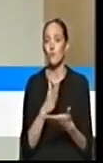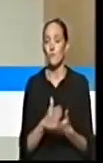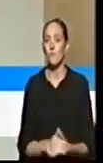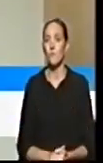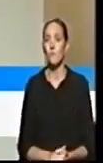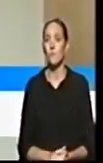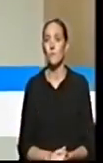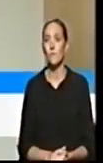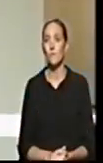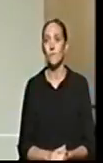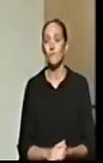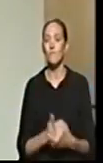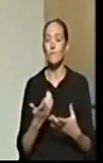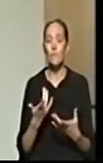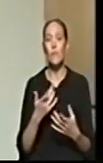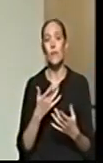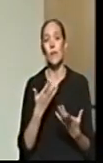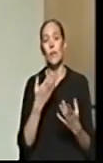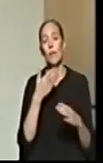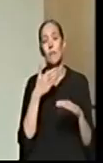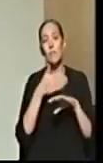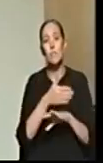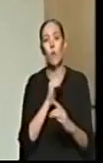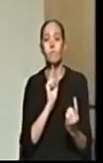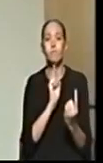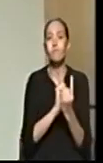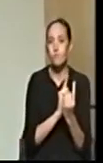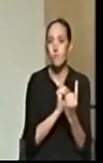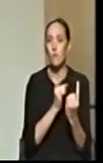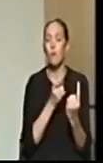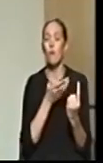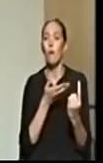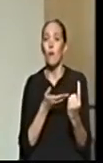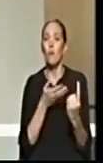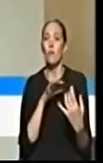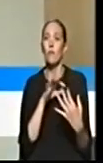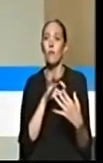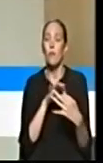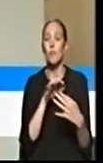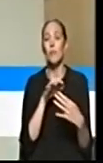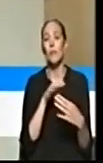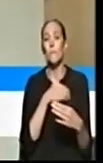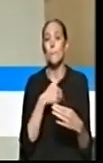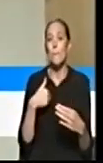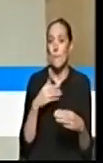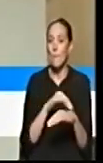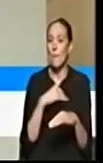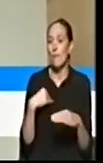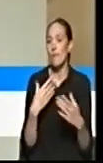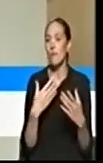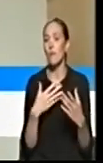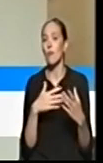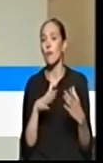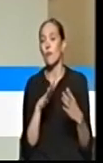muito ligada à intervenção individual, às vezes até uma imagem apenas associada à intervenção individual clínica, para uma dimensão